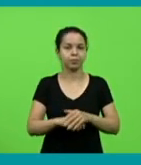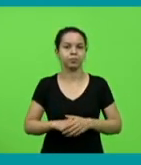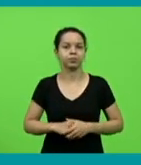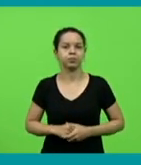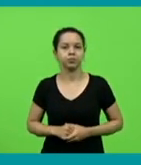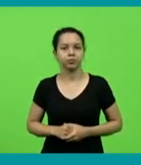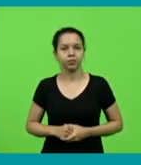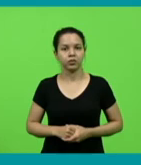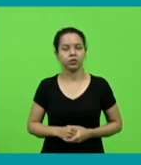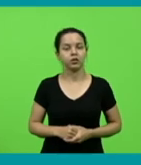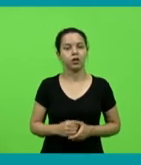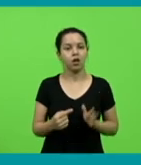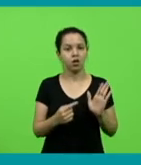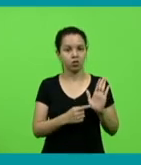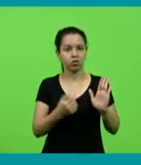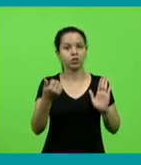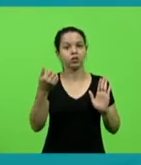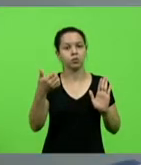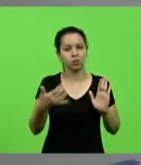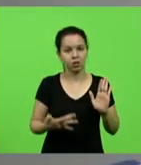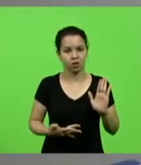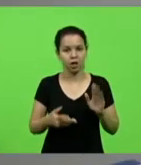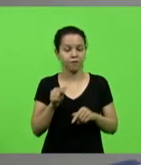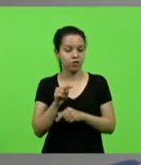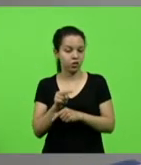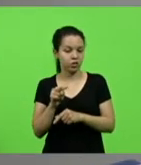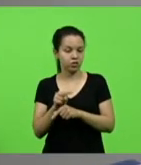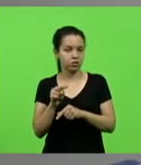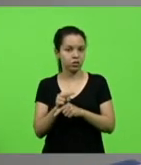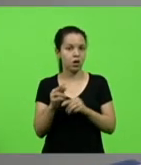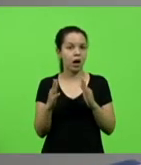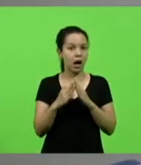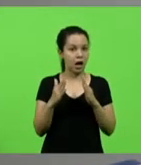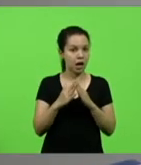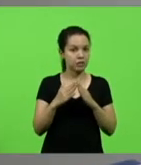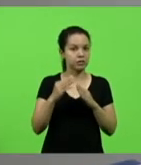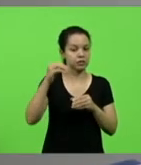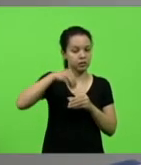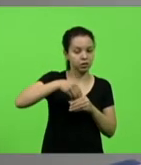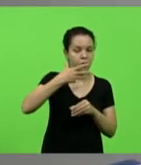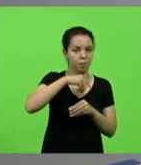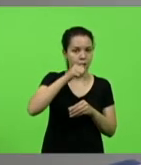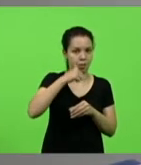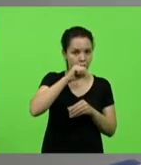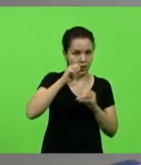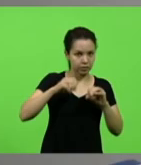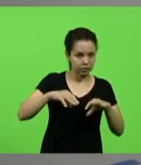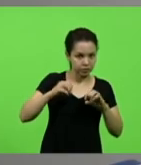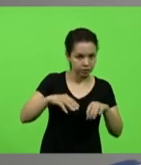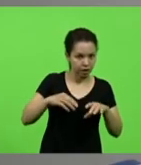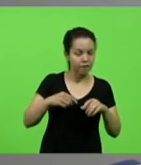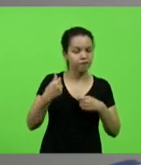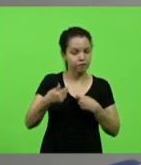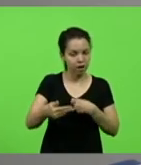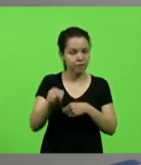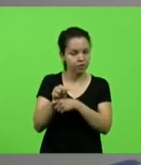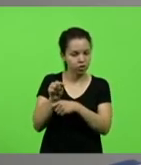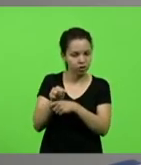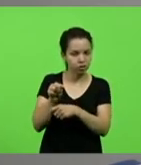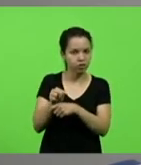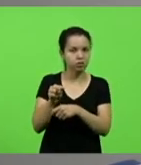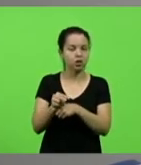a fiscalização da educação domiciliar será realizada, inciso 1, pelo Conselho